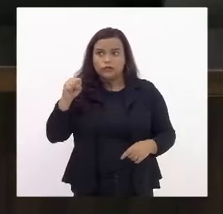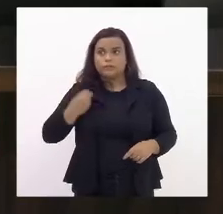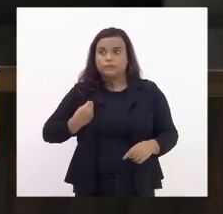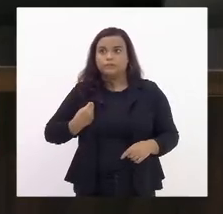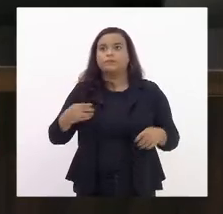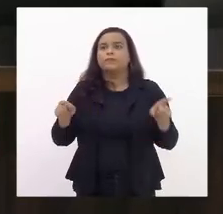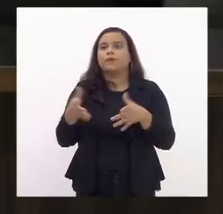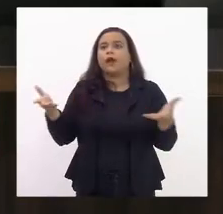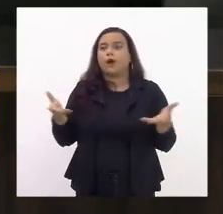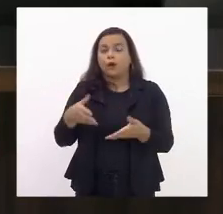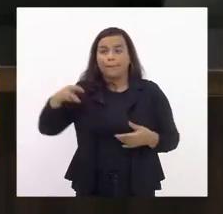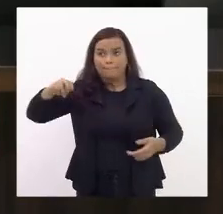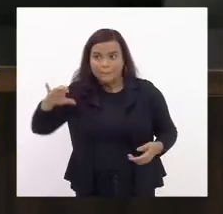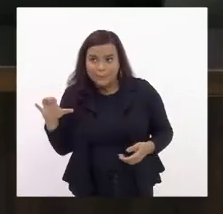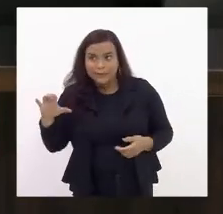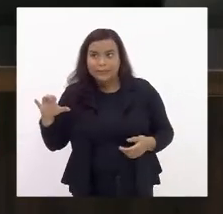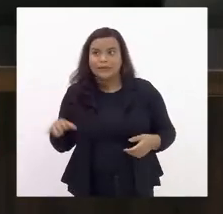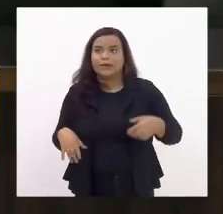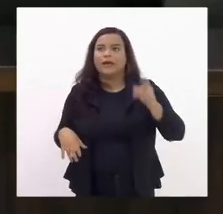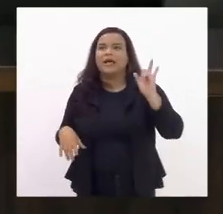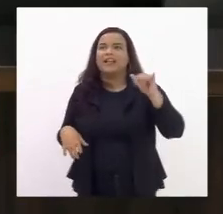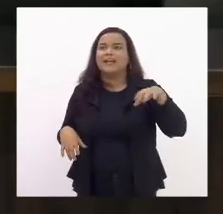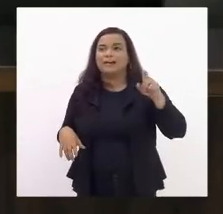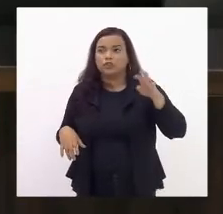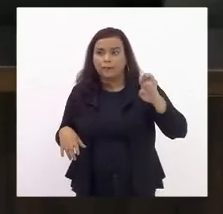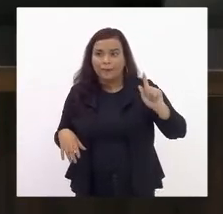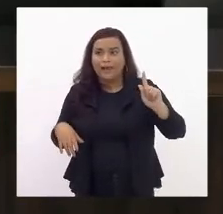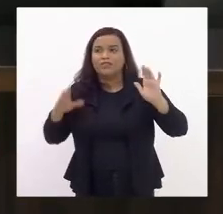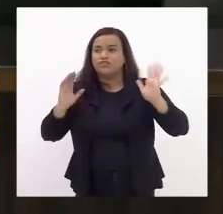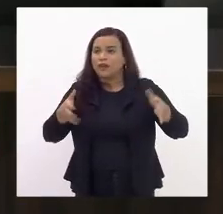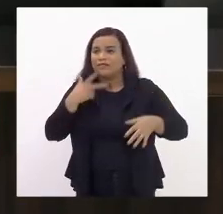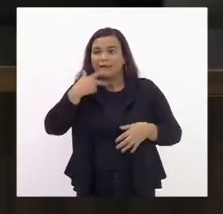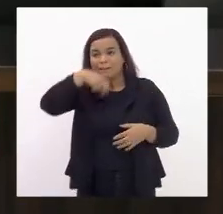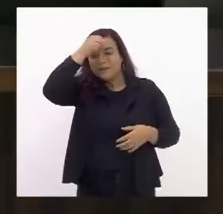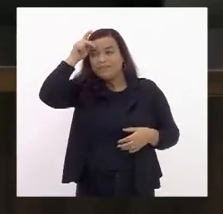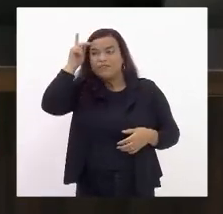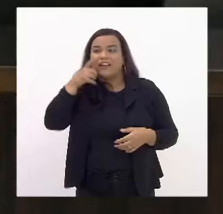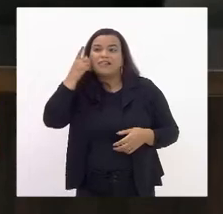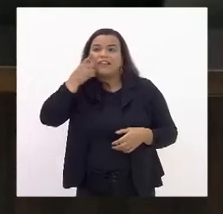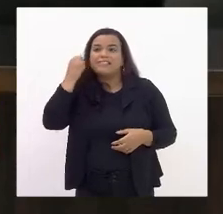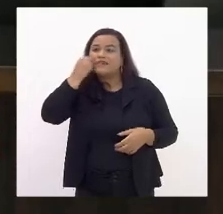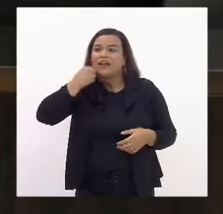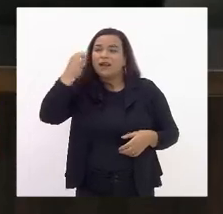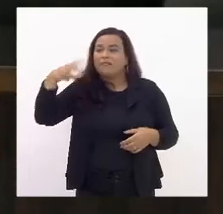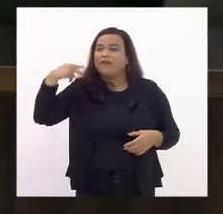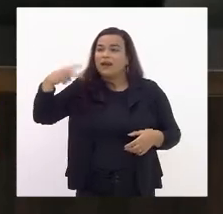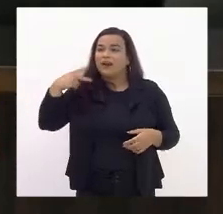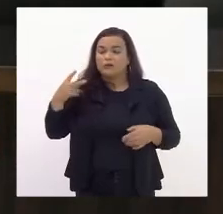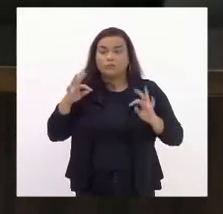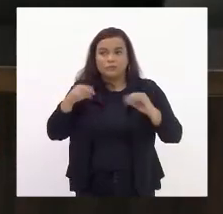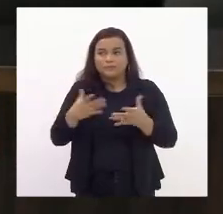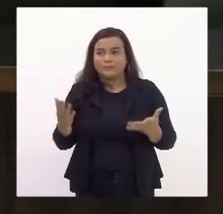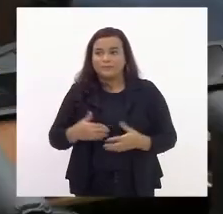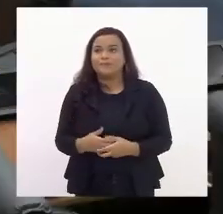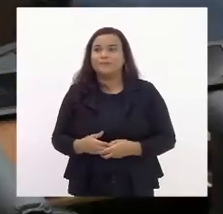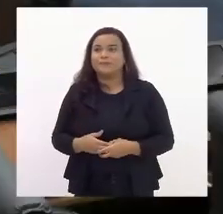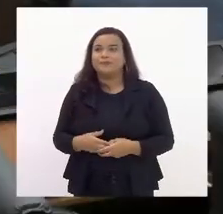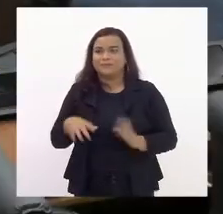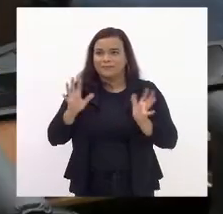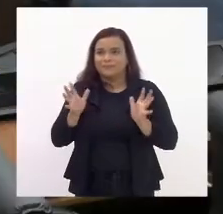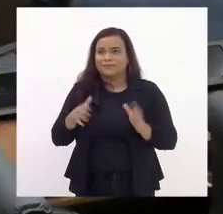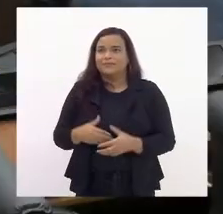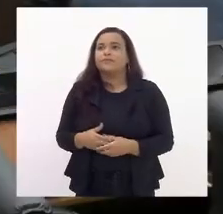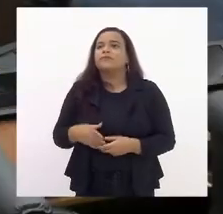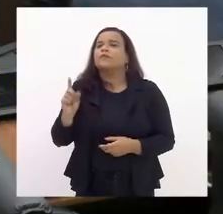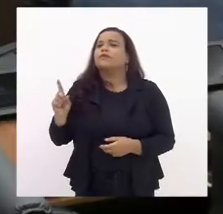deputado Carlos Mink. Lindberg, eu já saudei ele aqui como prefeito, deputado, senador, depois vereador. Já.